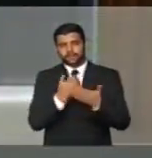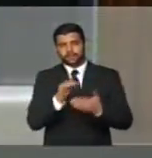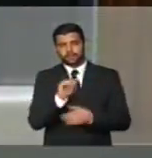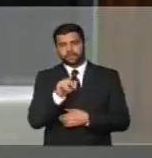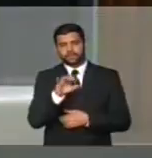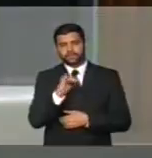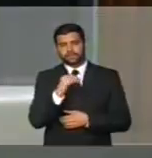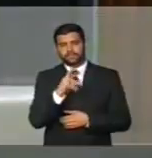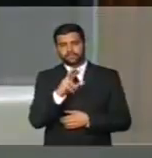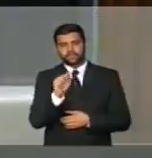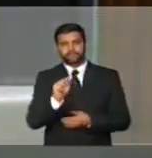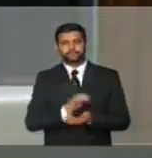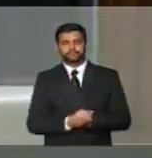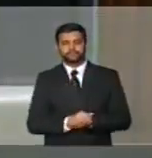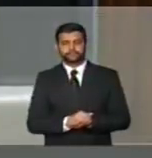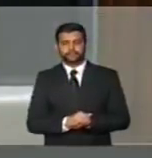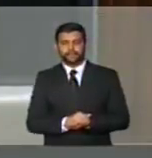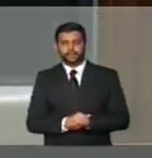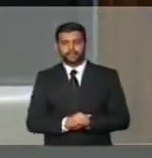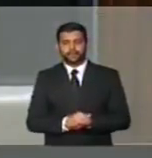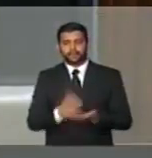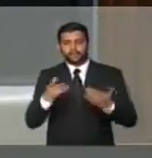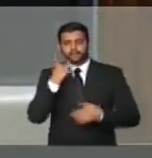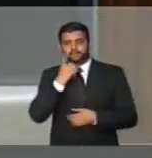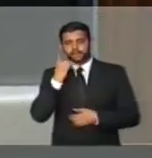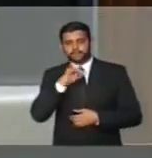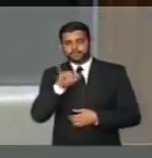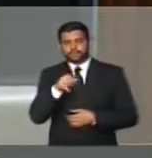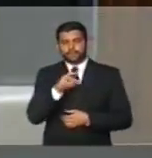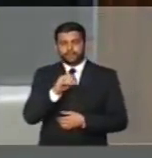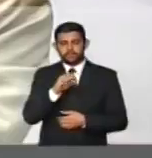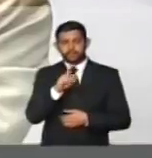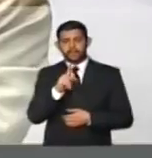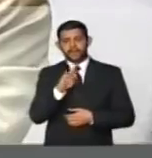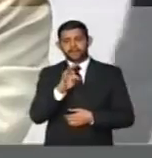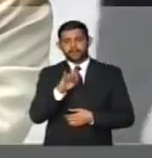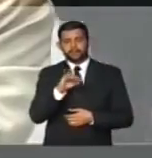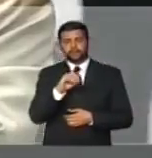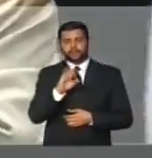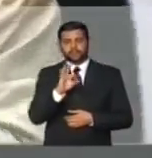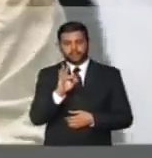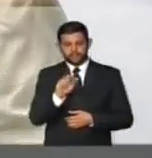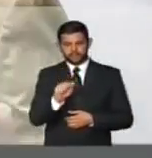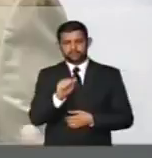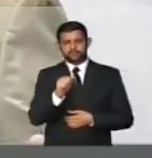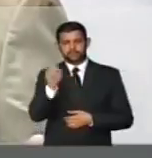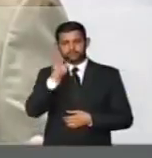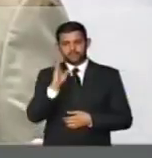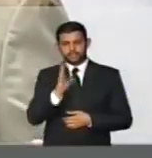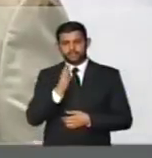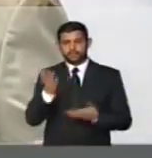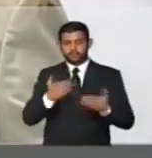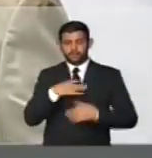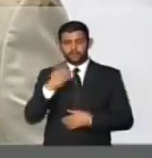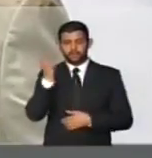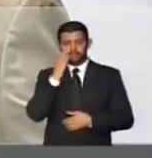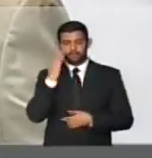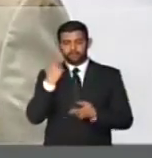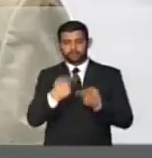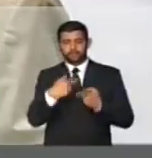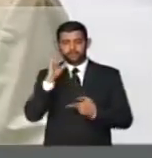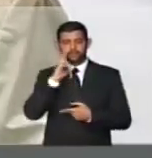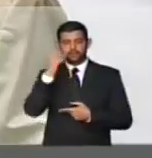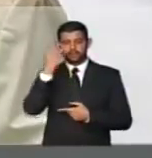Alberto Silva. Nobre deputado Gonzaga Patriota, o Brasil agora está sabendo por que